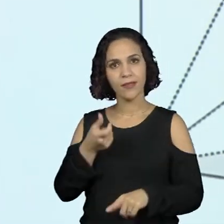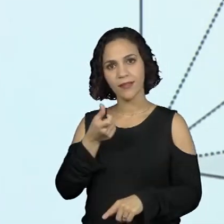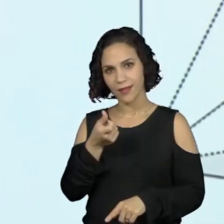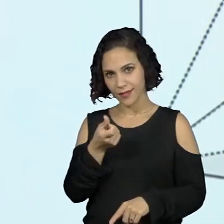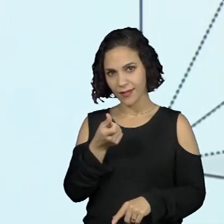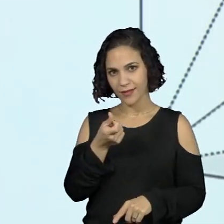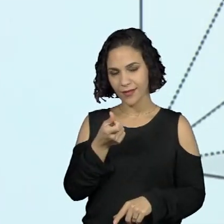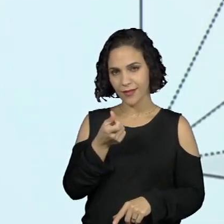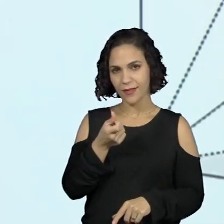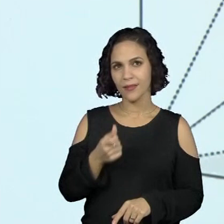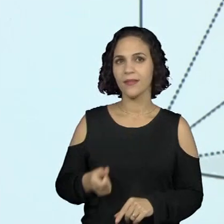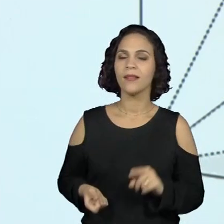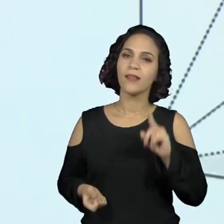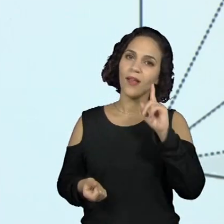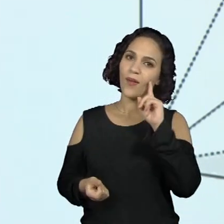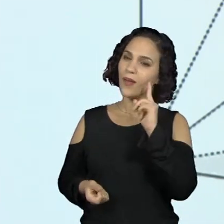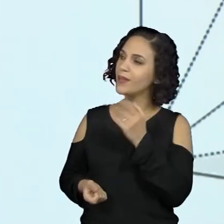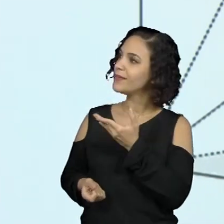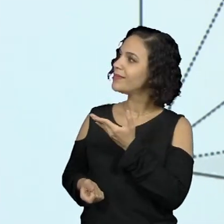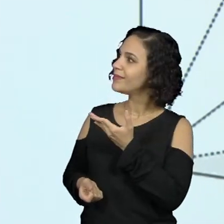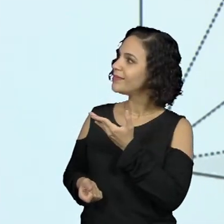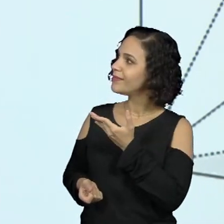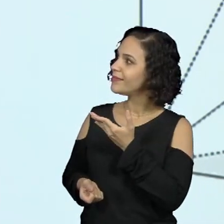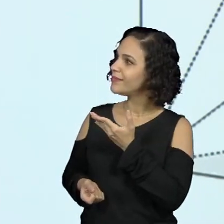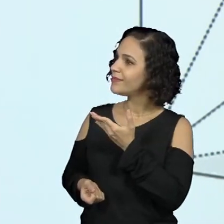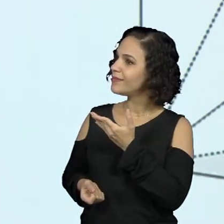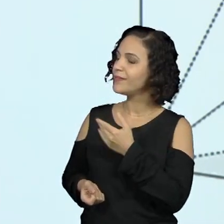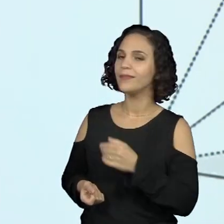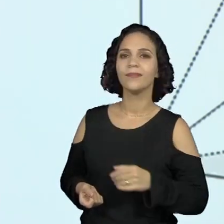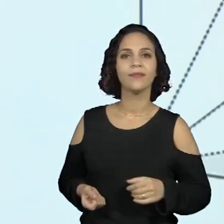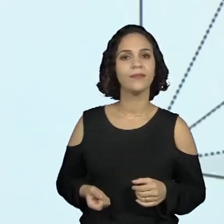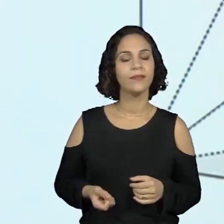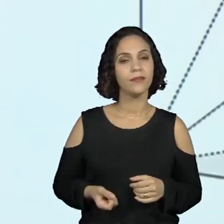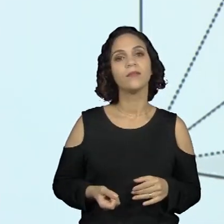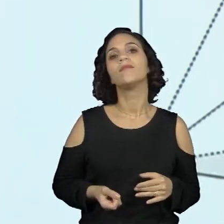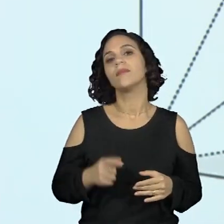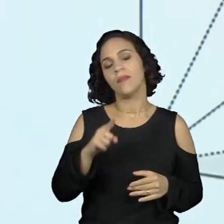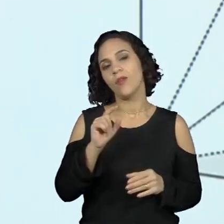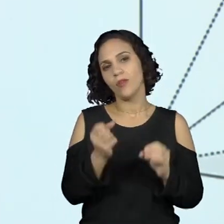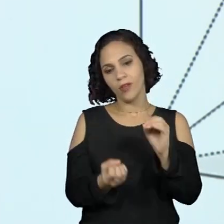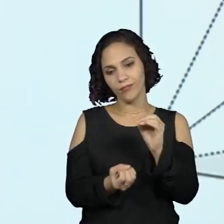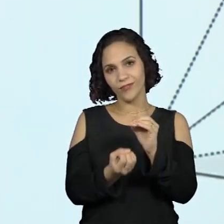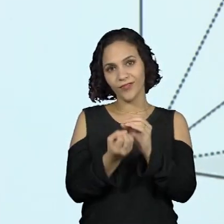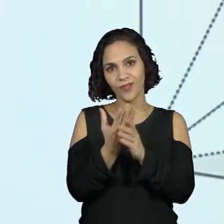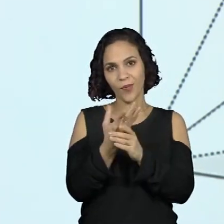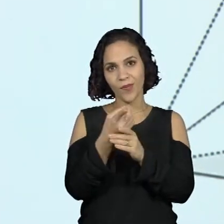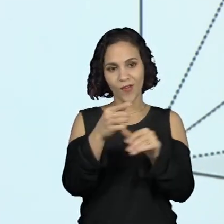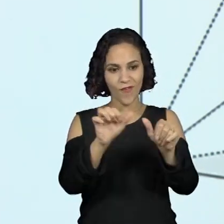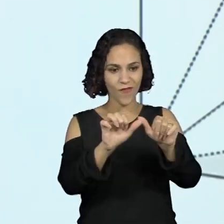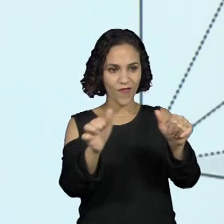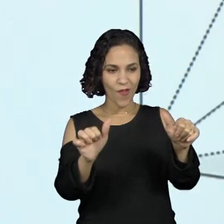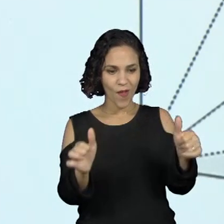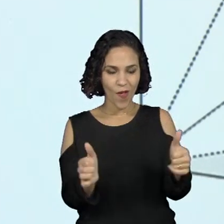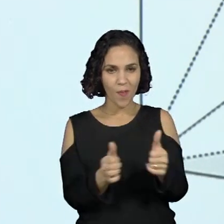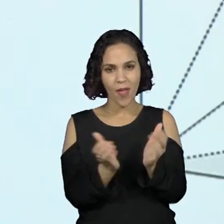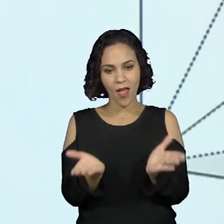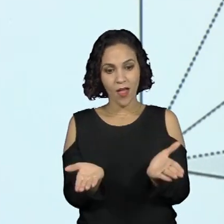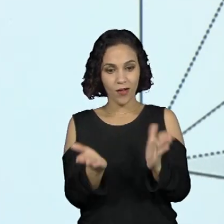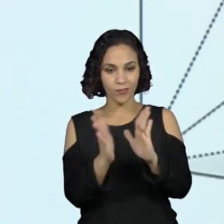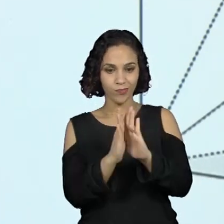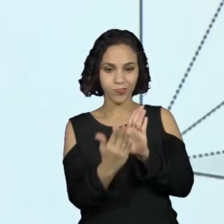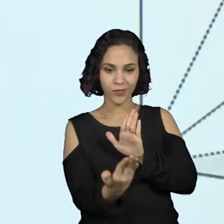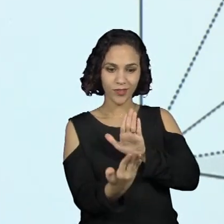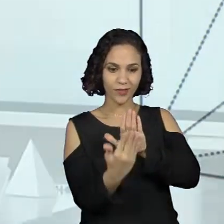que vão então fazer esse fechamento e vão formar essa figura geométrica